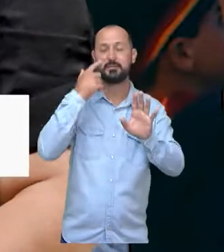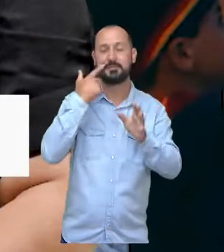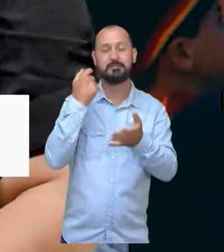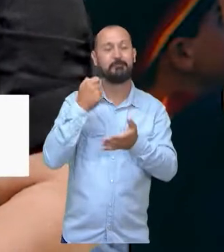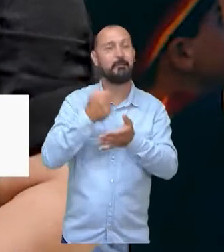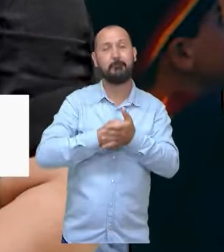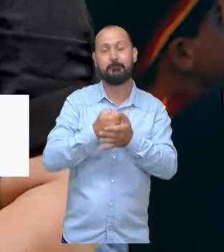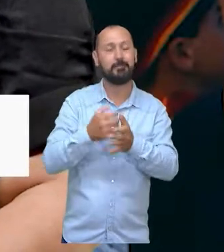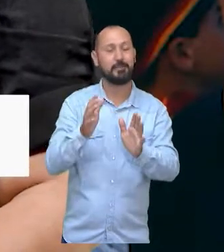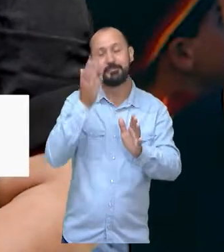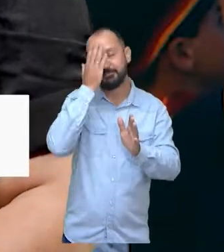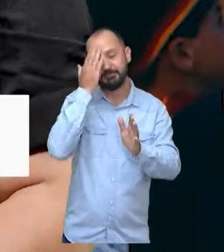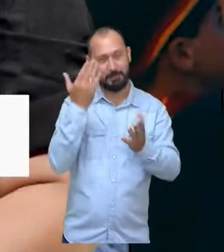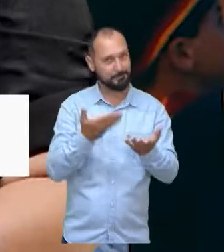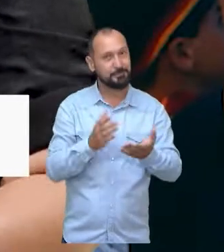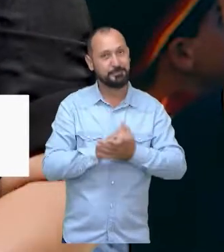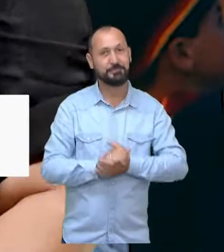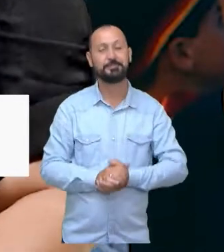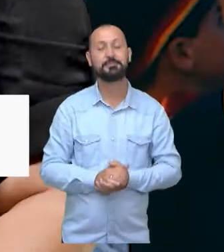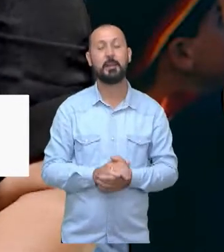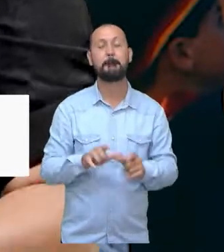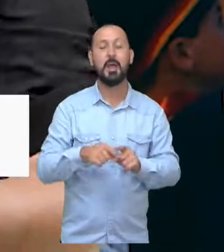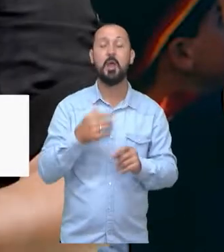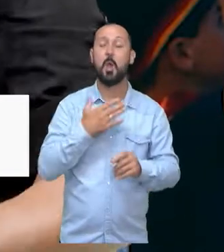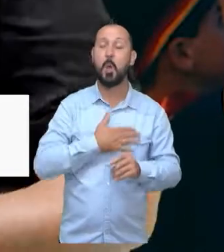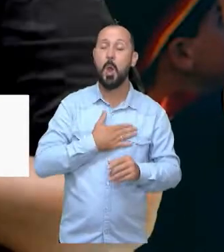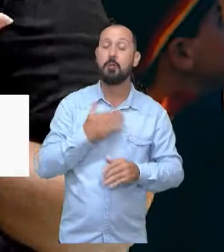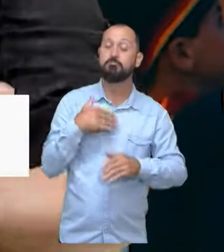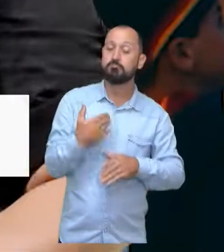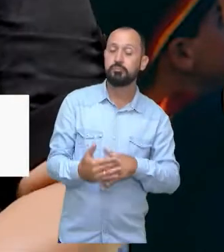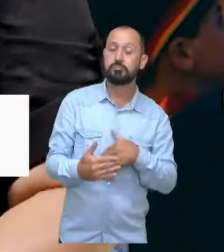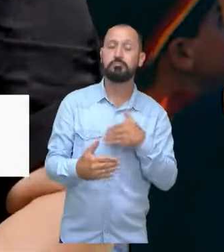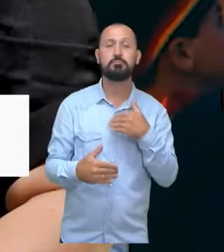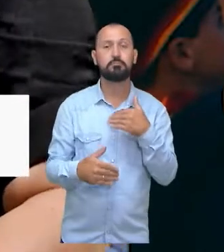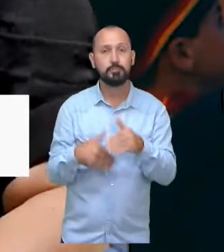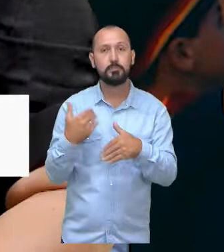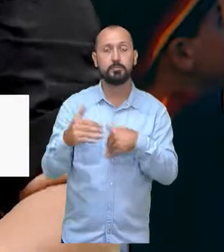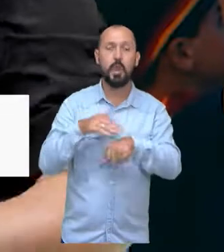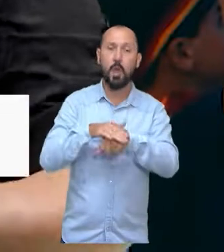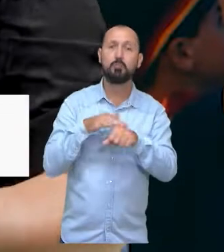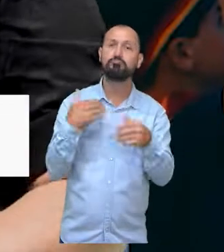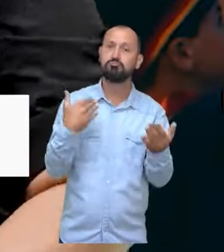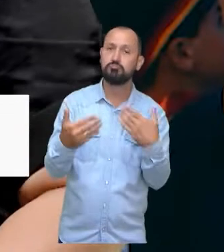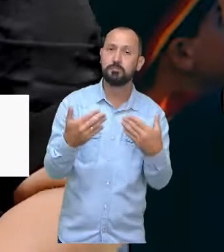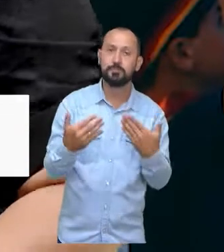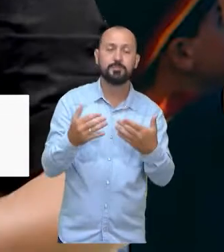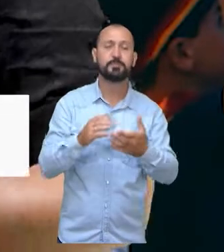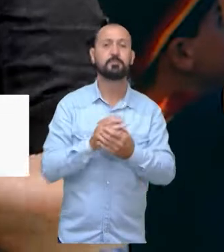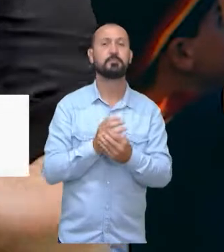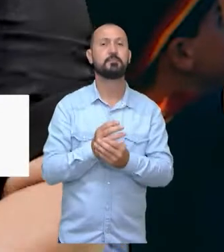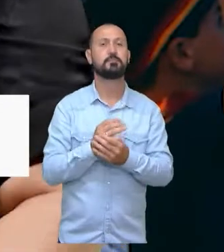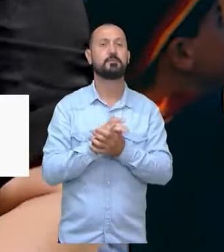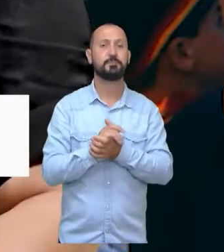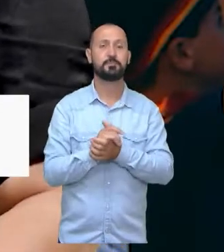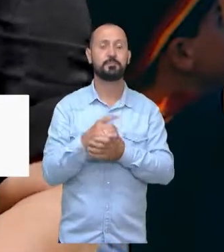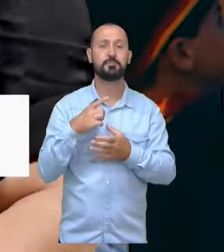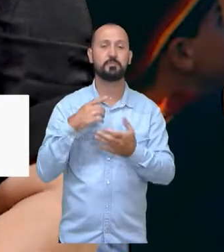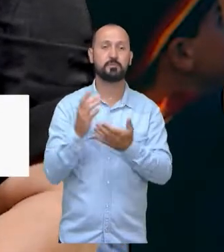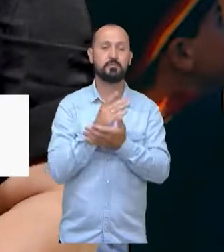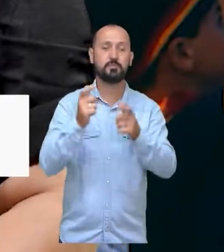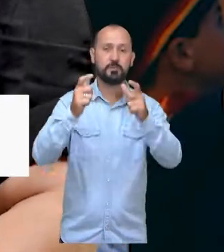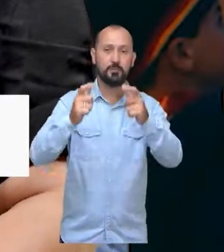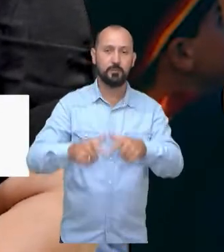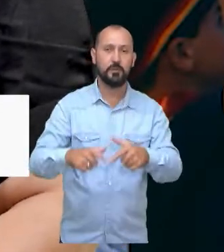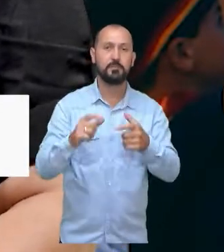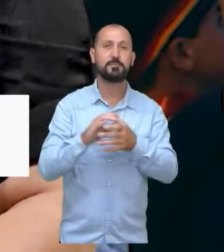chover no molhado, né? Mas, gradativamente, a gente tem dialogado cada vez mais, né, entrado em